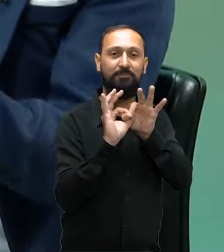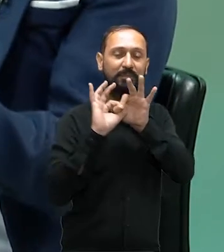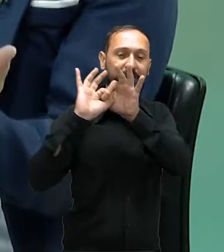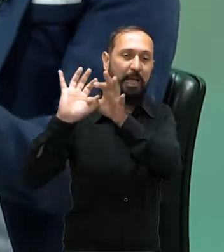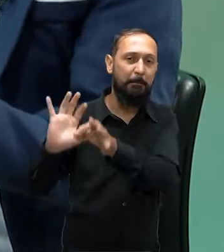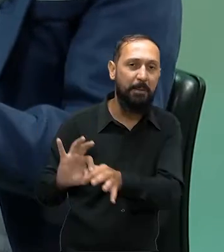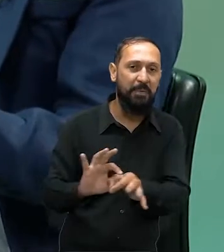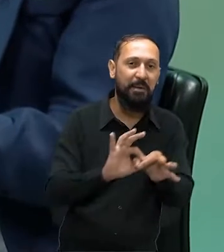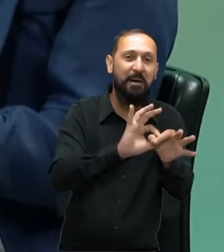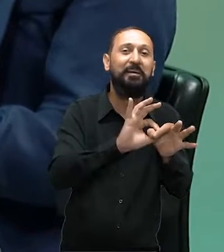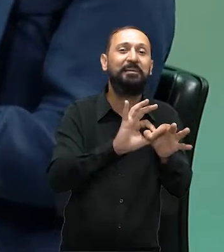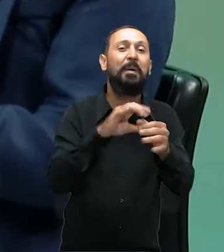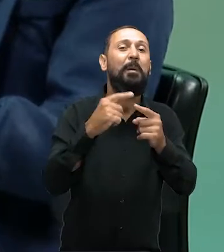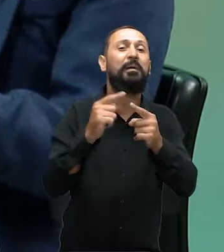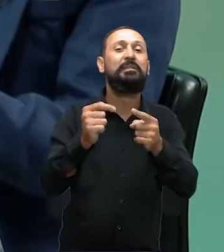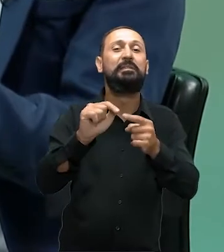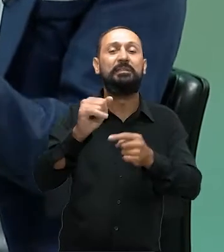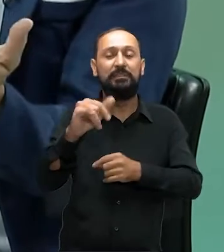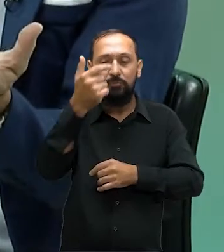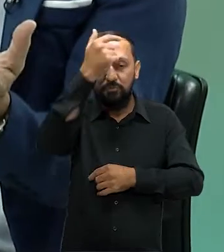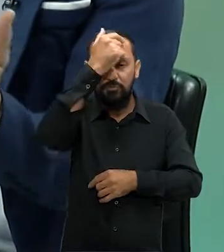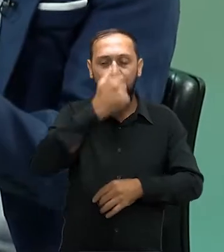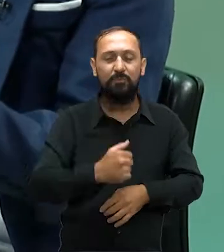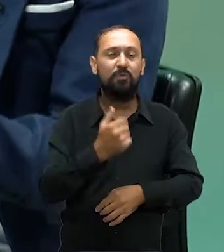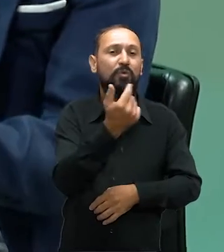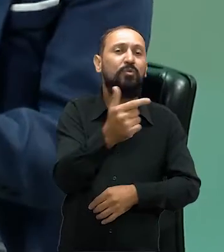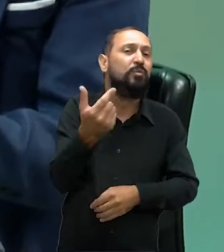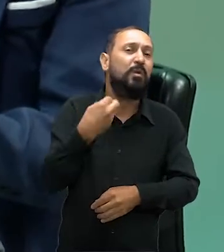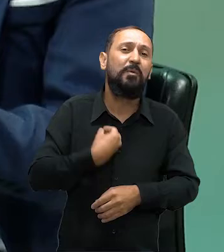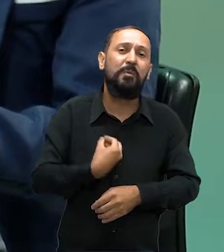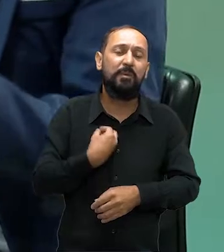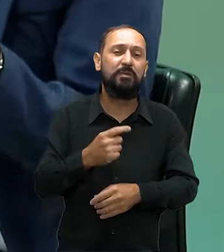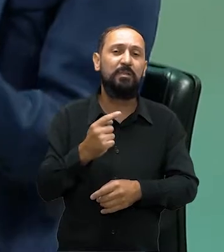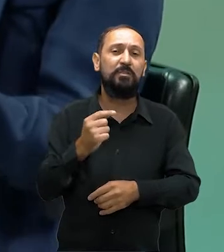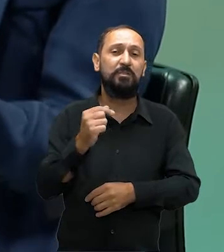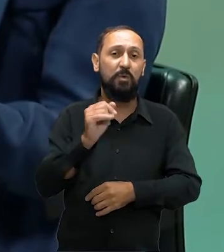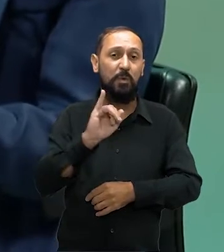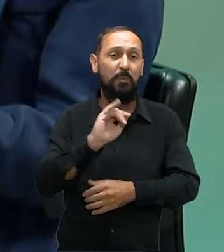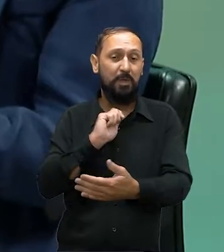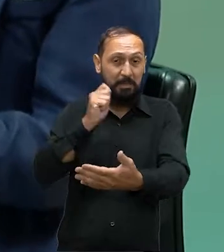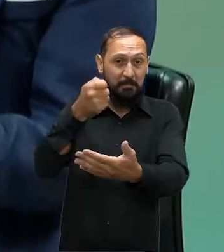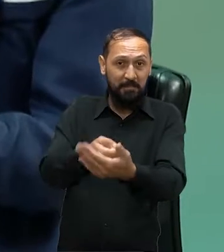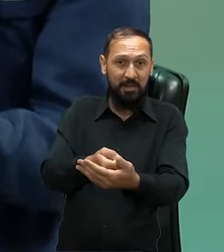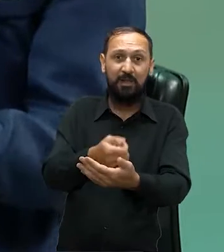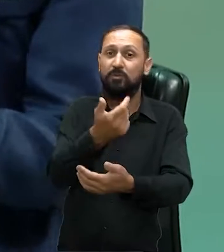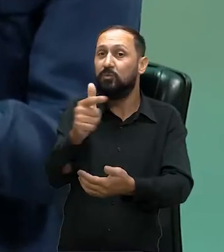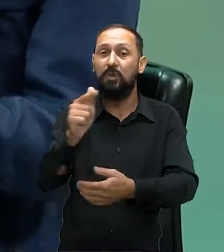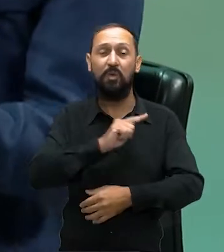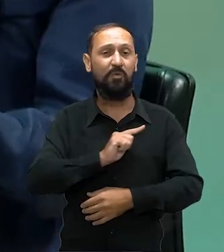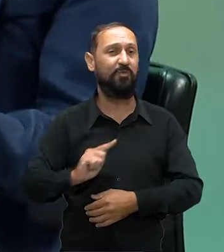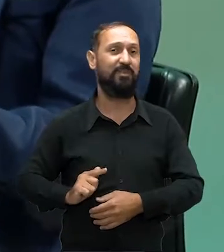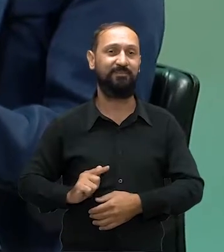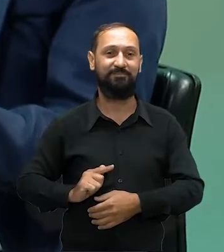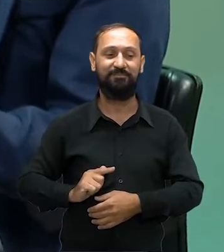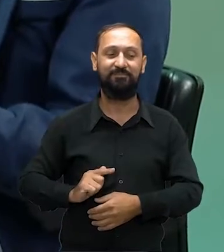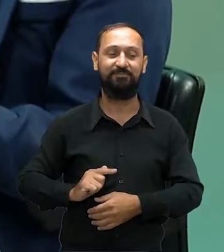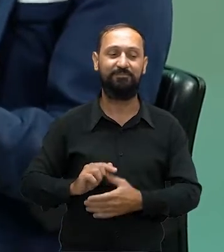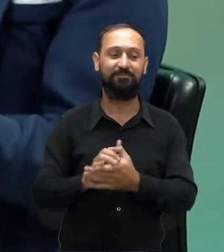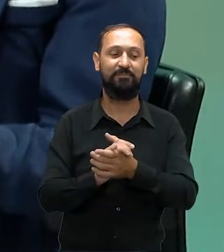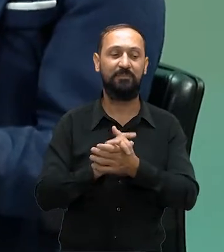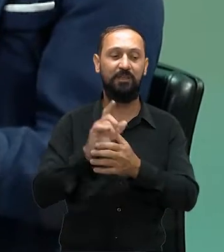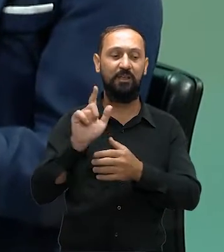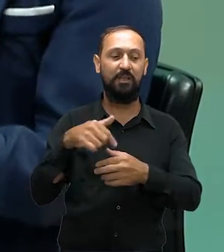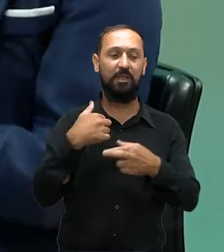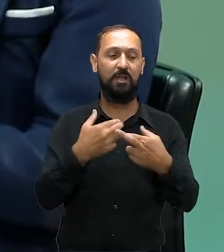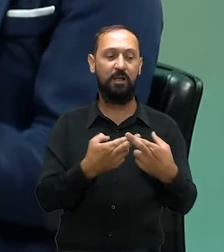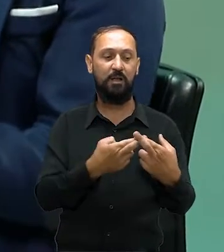desse universo. Porque sem o cidadão não existe universo governamental. Sem nós pagando os impostos, não existe governo.